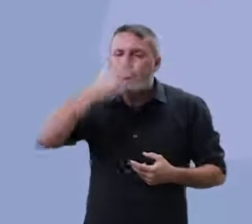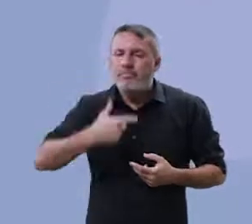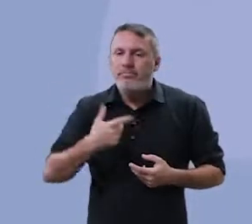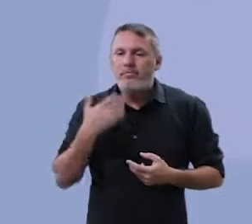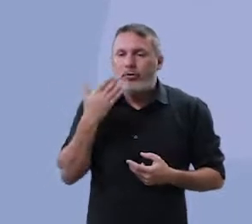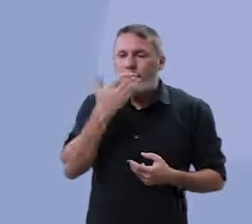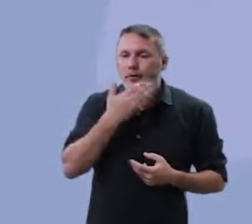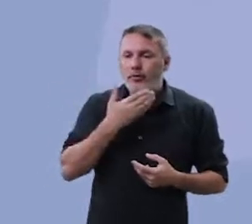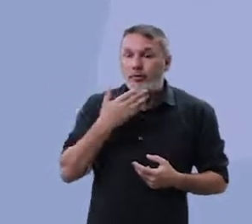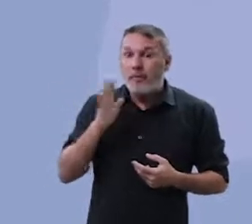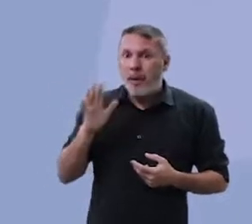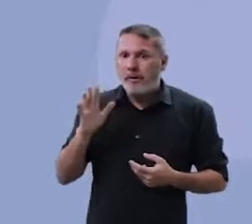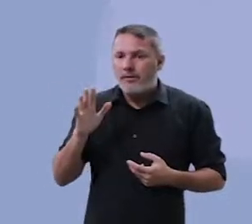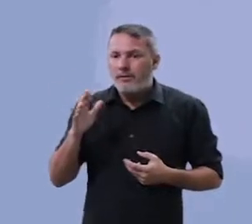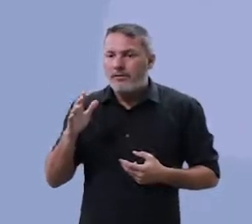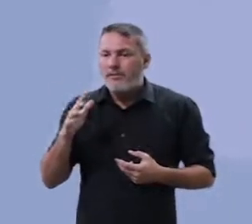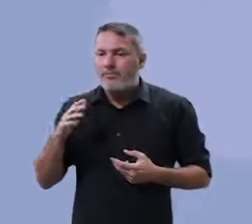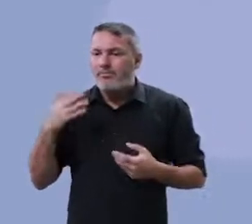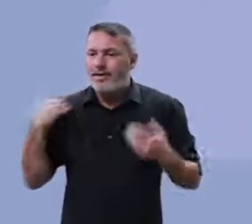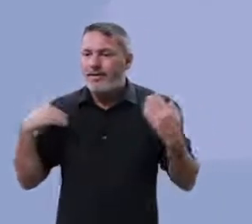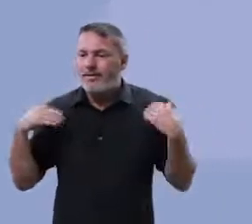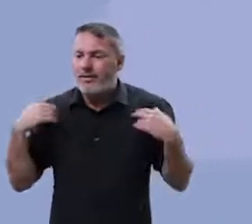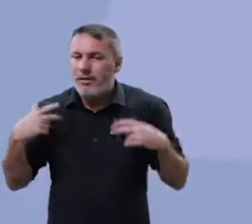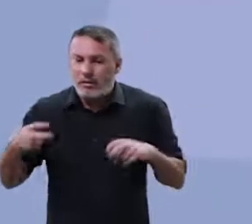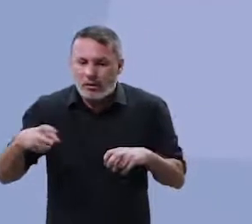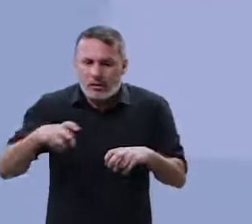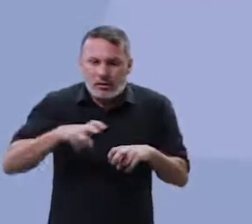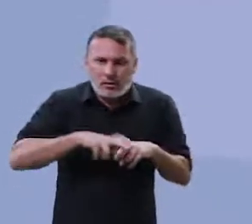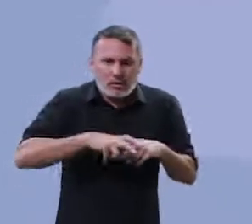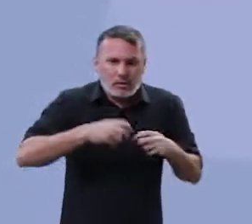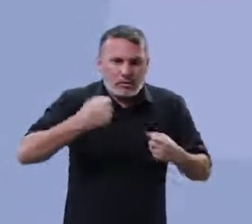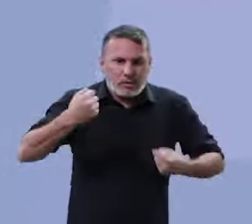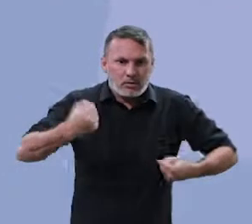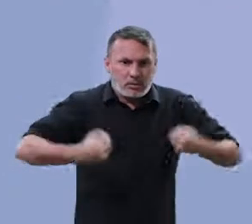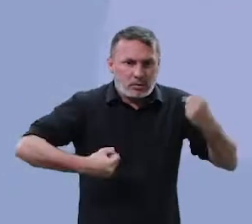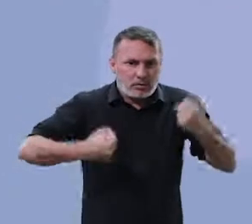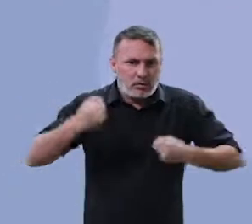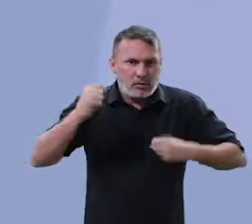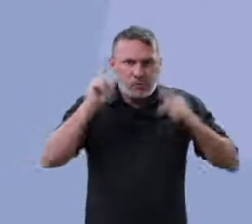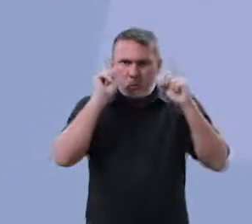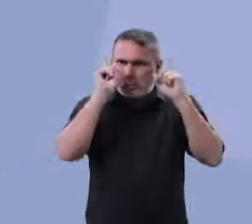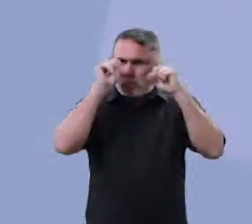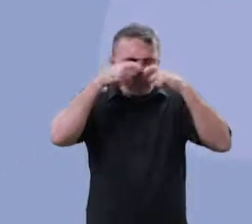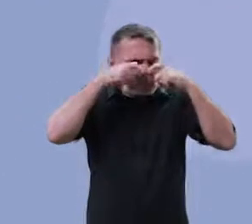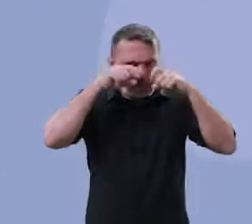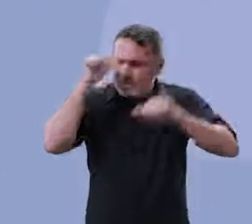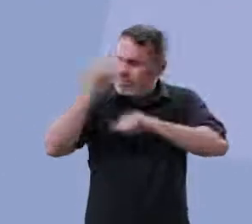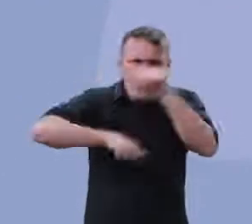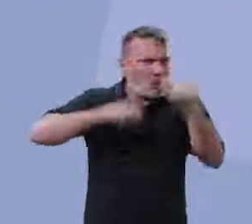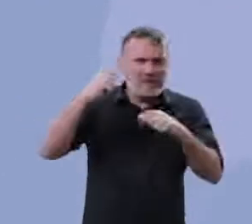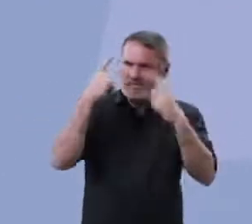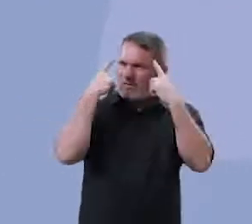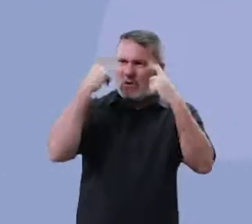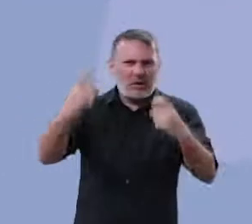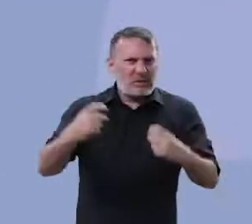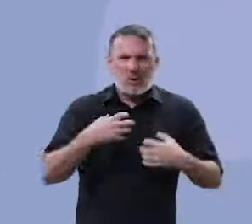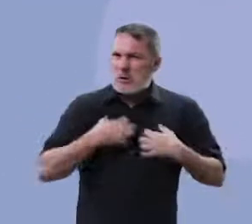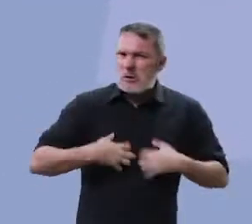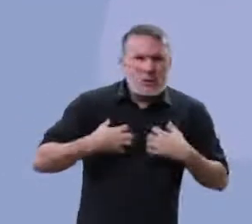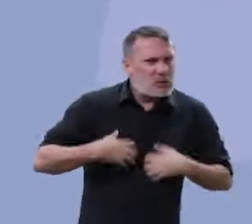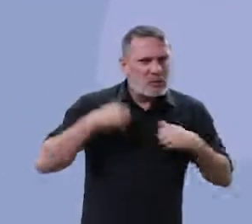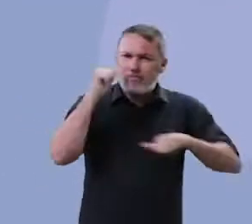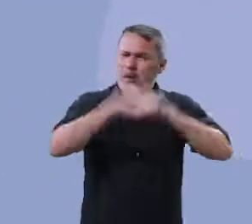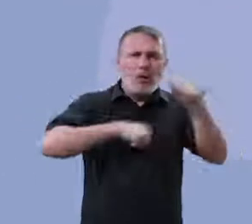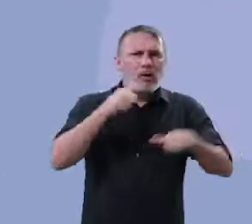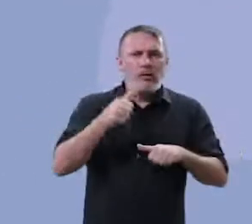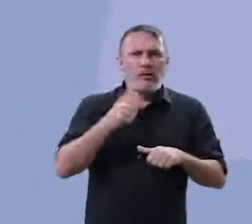pessoa doce. Mas quando ele pega o volante, ele se torna uma pessoa totalmente diferente, uma pessoa violenta.